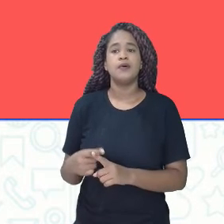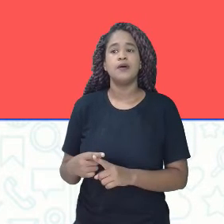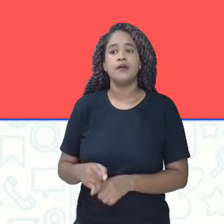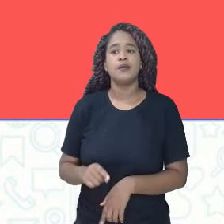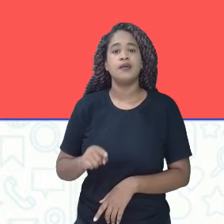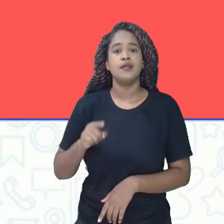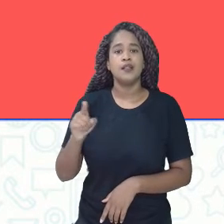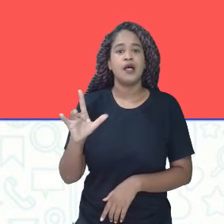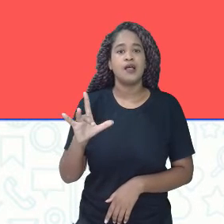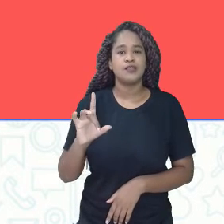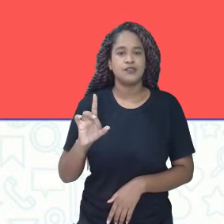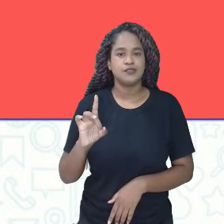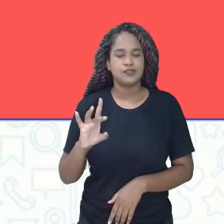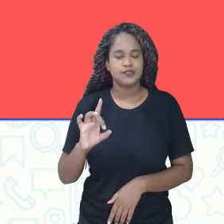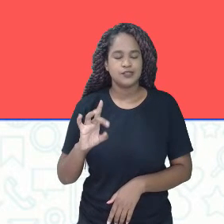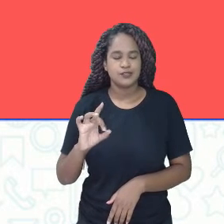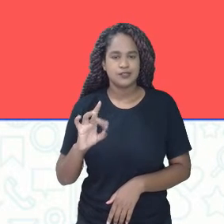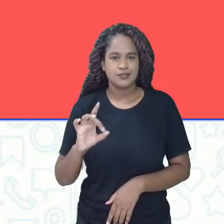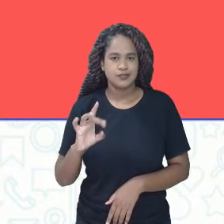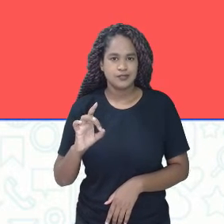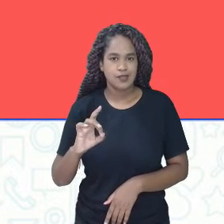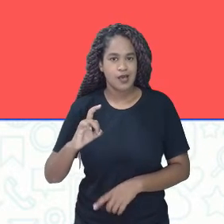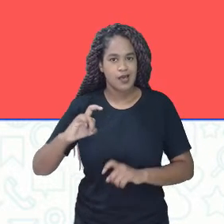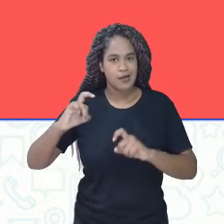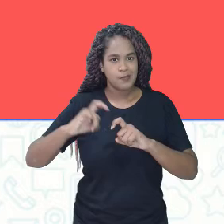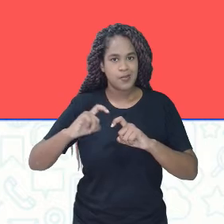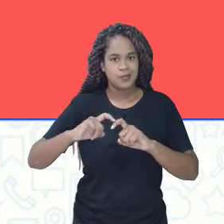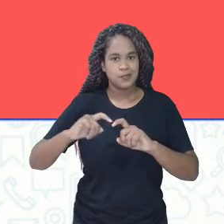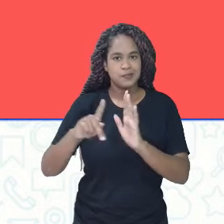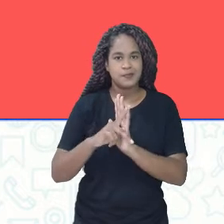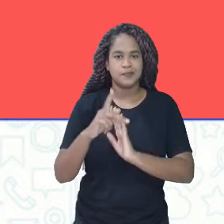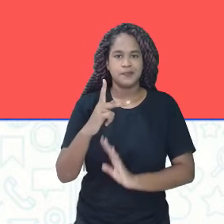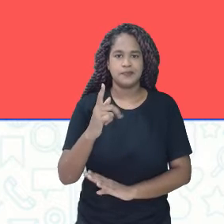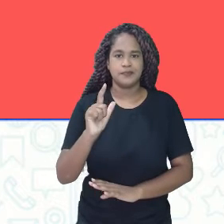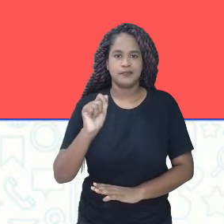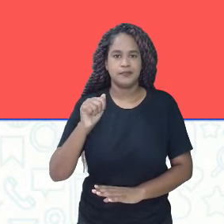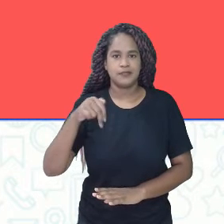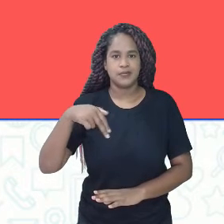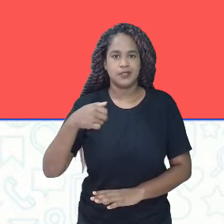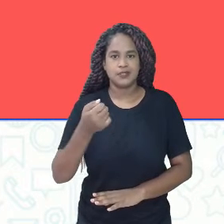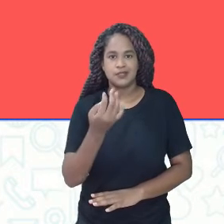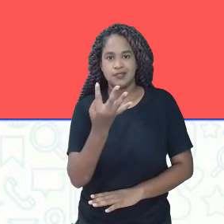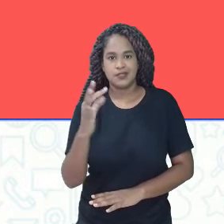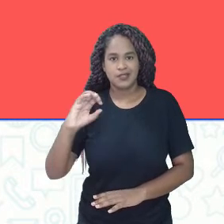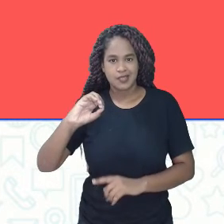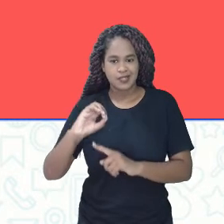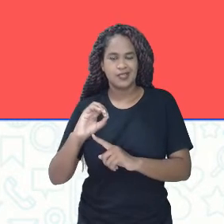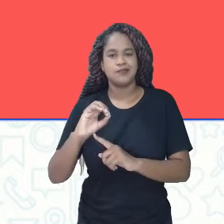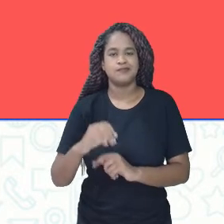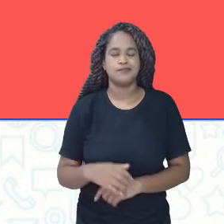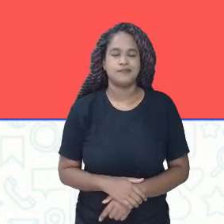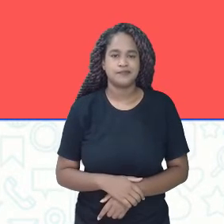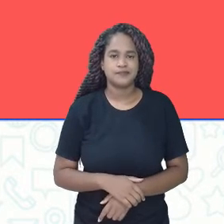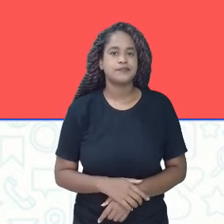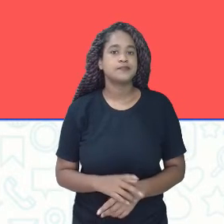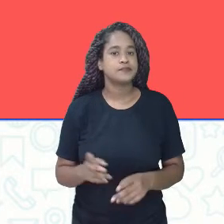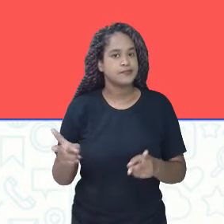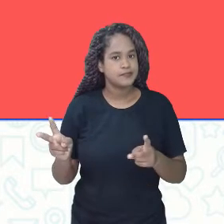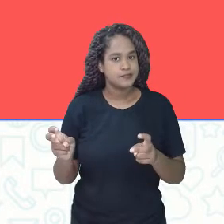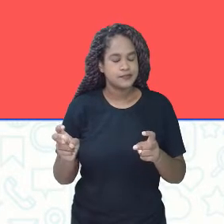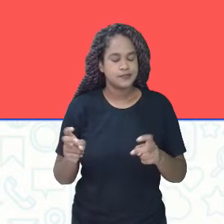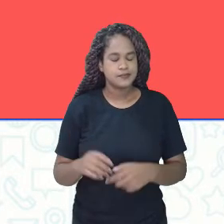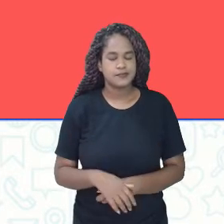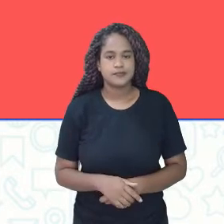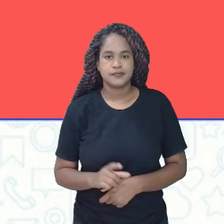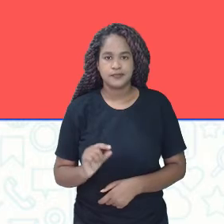de plantão. Então, vocês percebem que nessa fala aqui, nós temos aqui, não é,